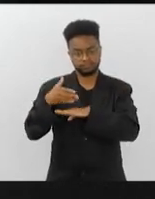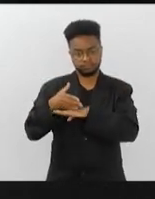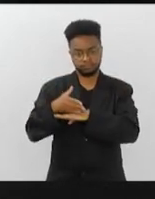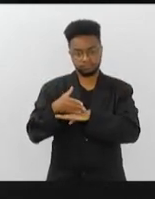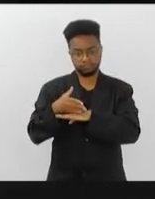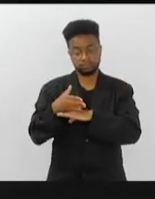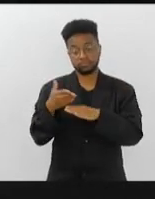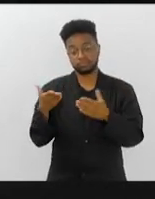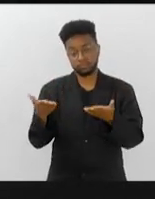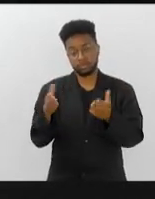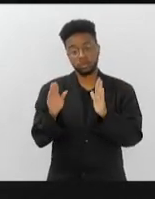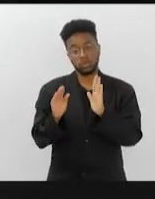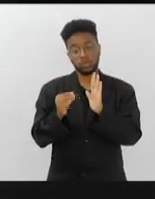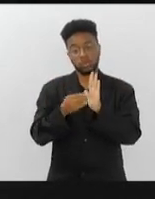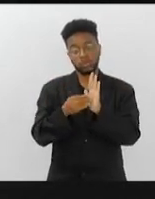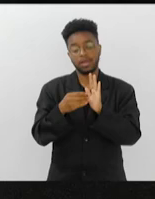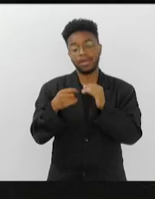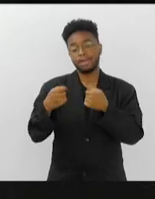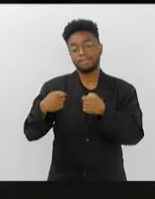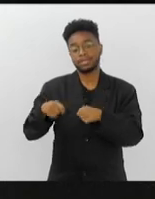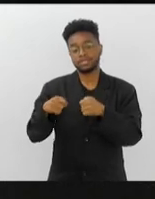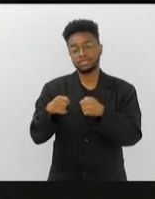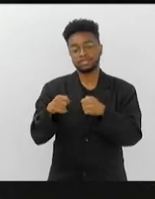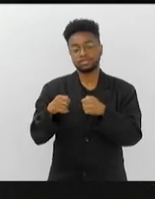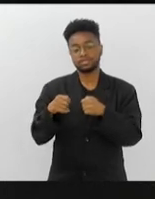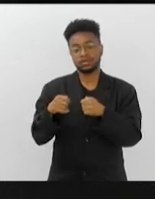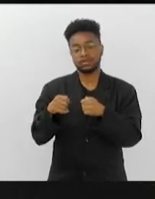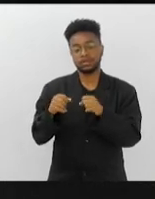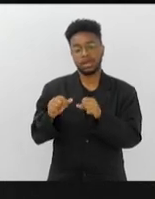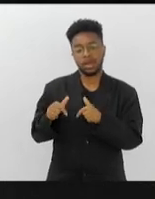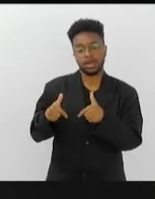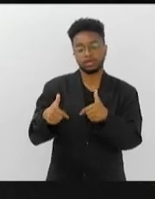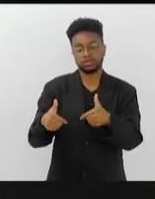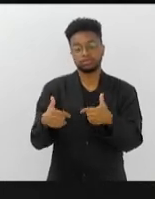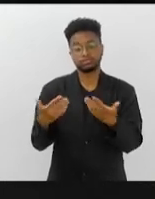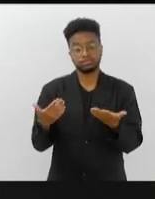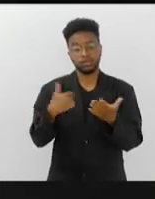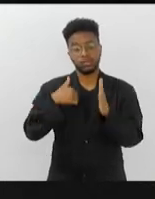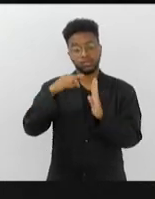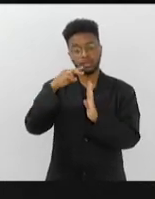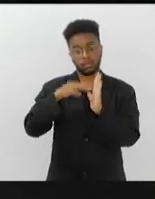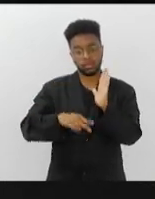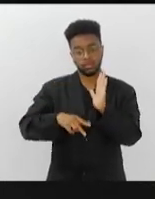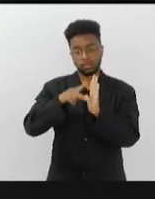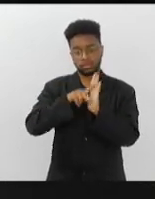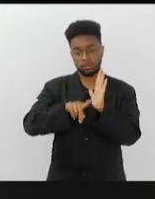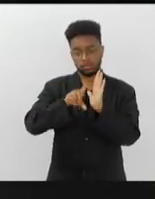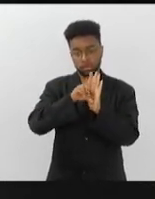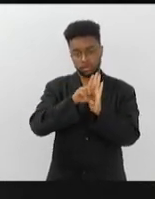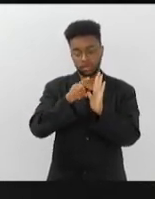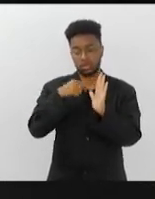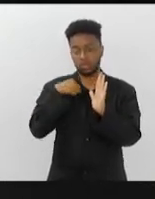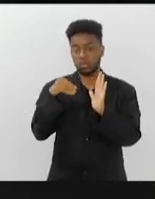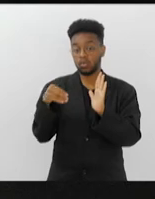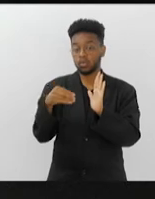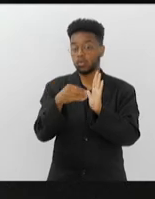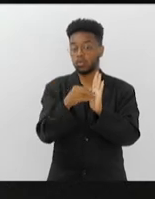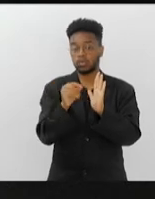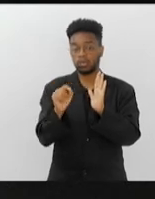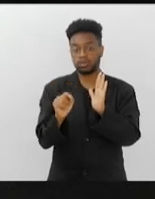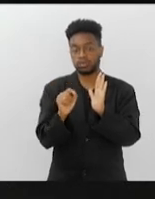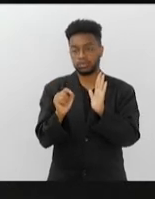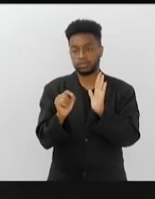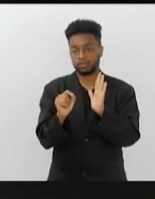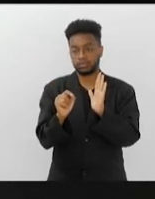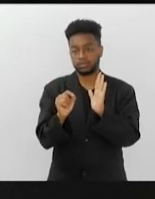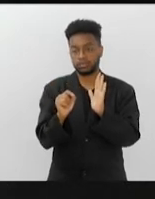E botando deverão dedicar. E eu, ao ler esse projeto, eu coloquei lá para o pessoal